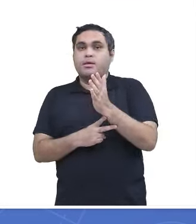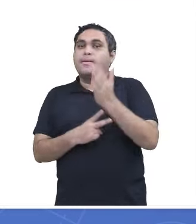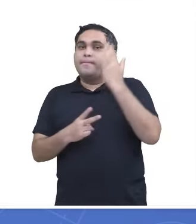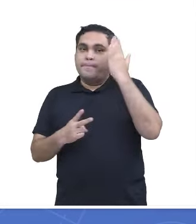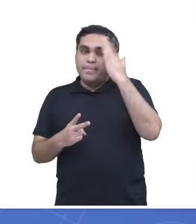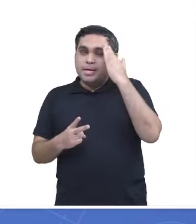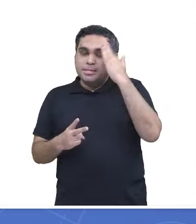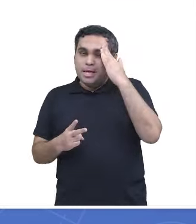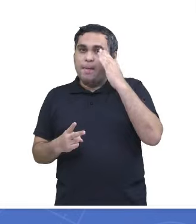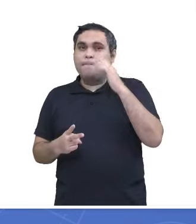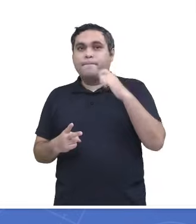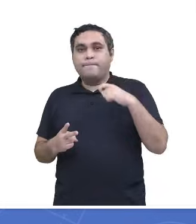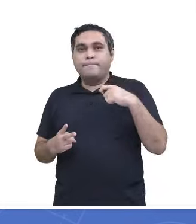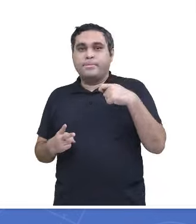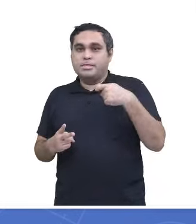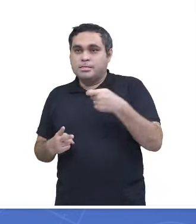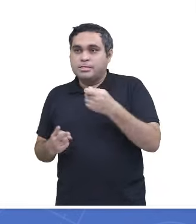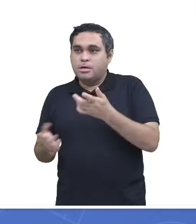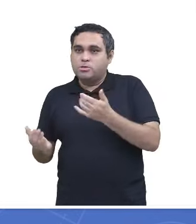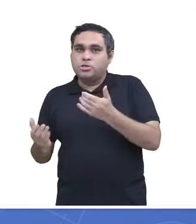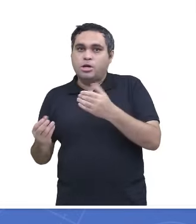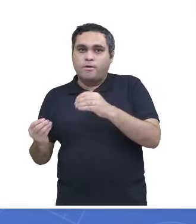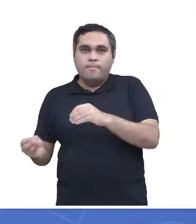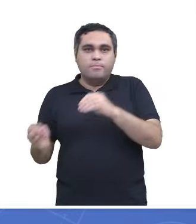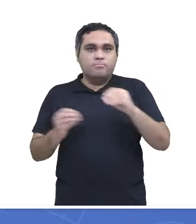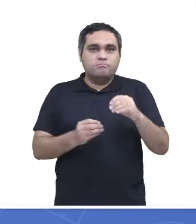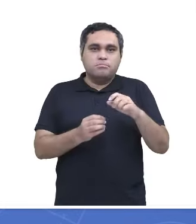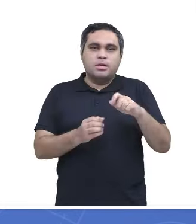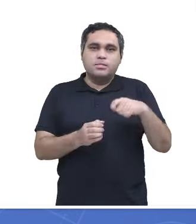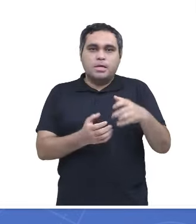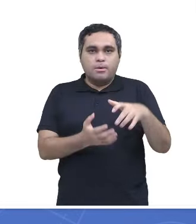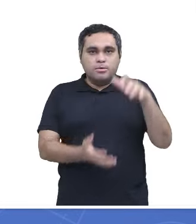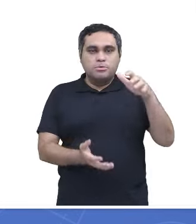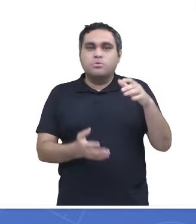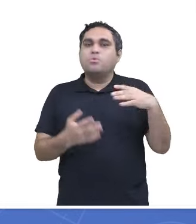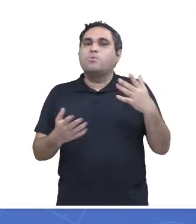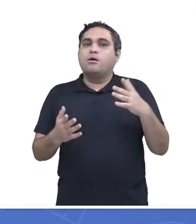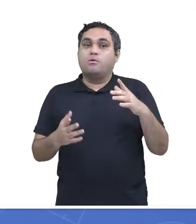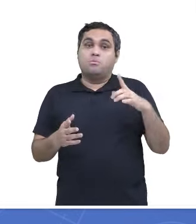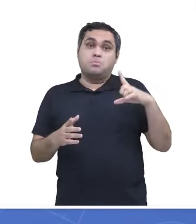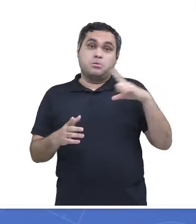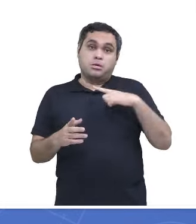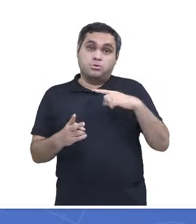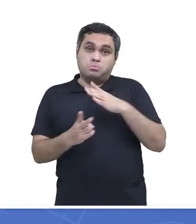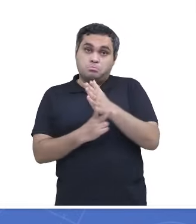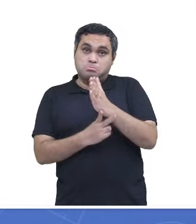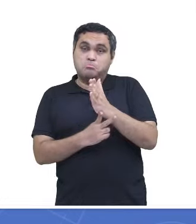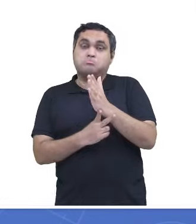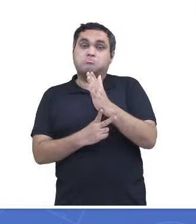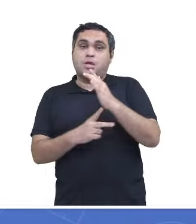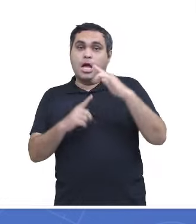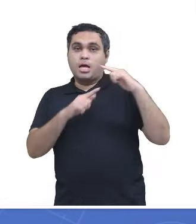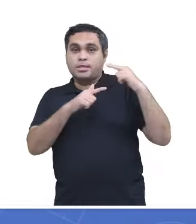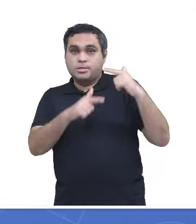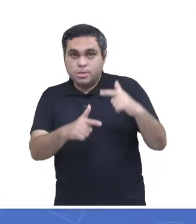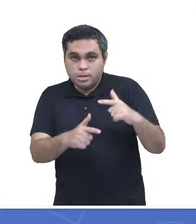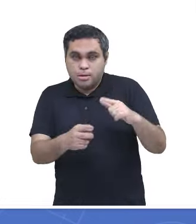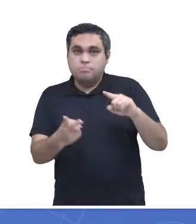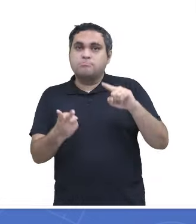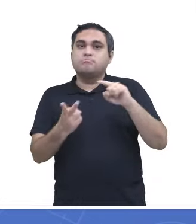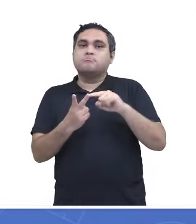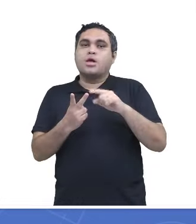mudança da vida do jovem para a fase adulta. Uma tradicional e a outra, que é mais contemporânea,